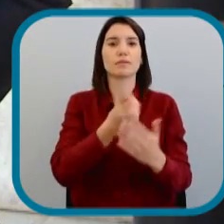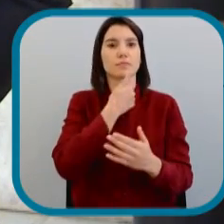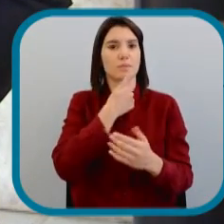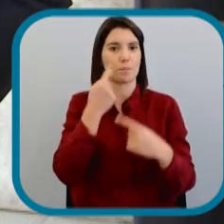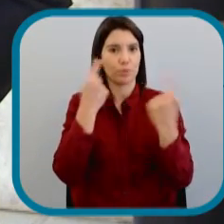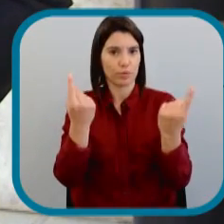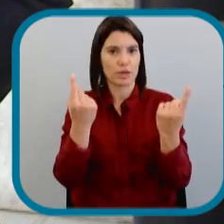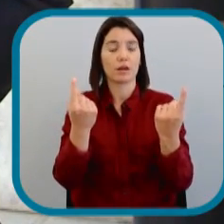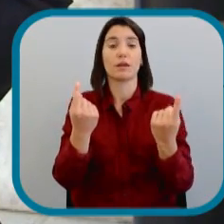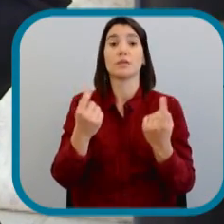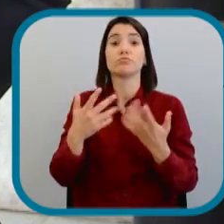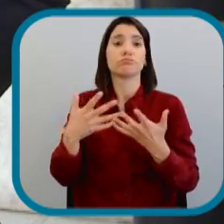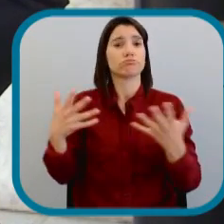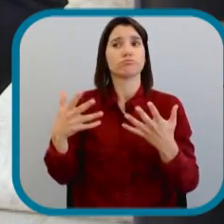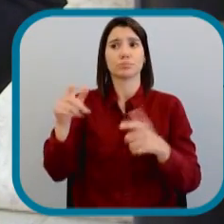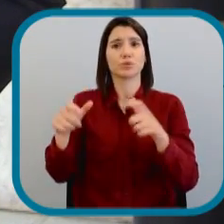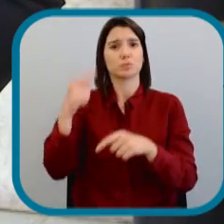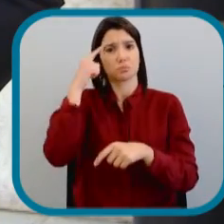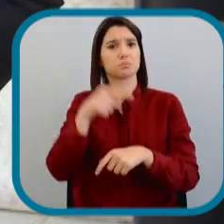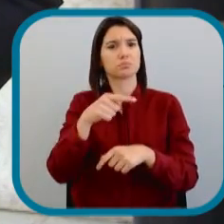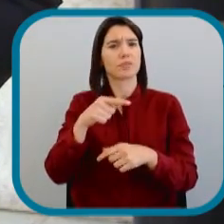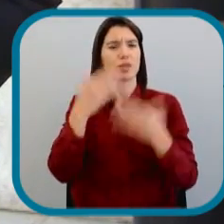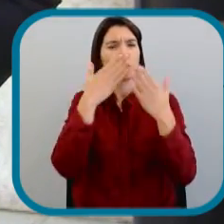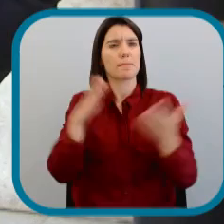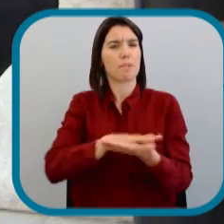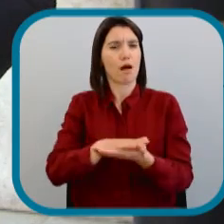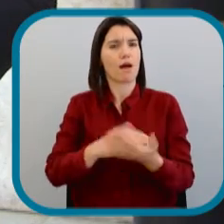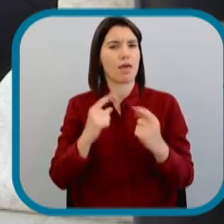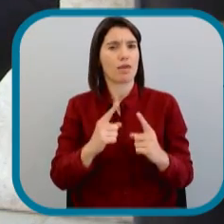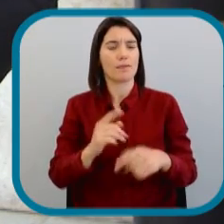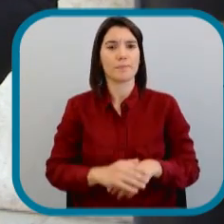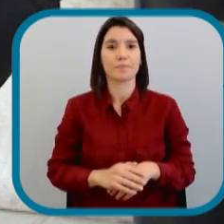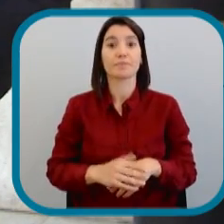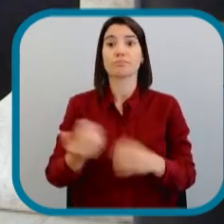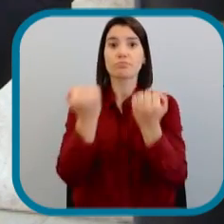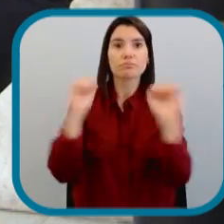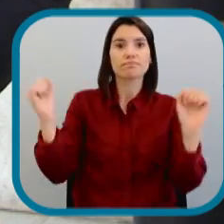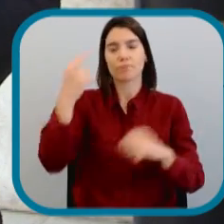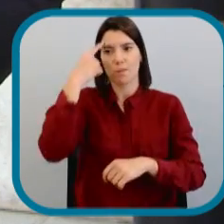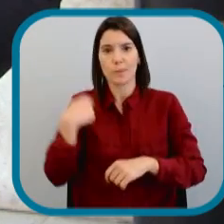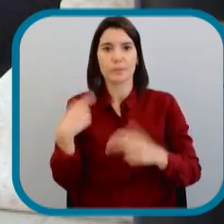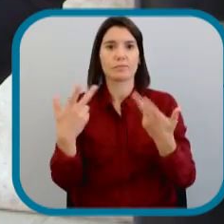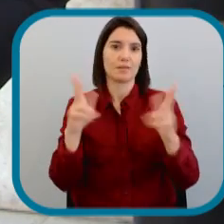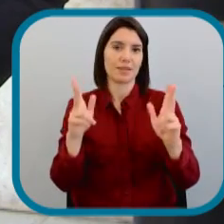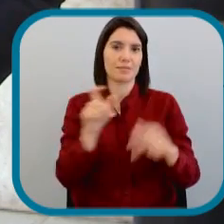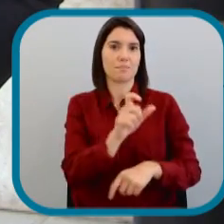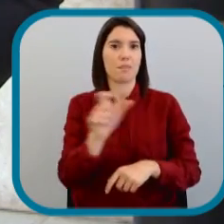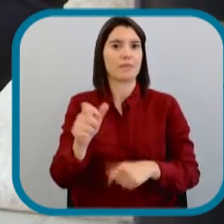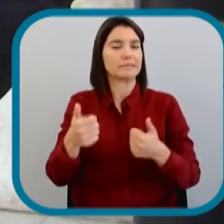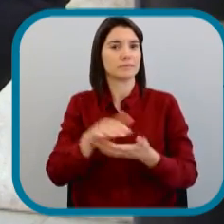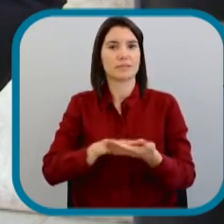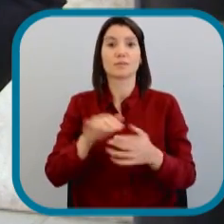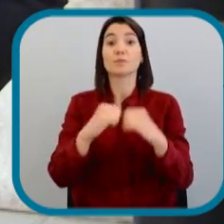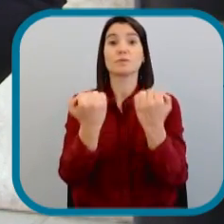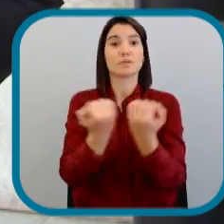de decisão pública e é considerado por muitos um dos pilares da democracia. Autonomia, consciência e liberdade. Estas são as palavras de